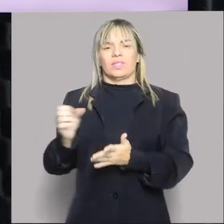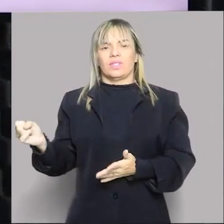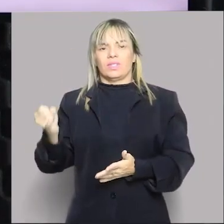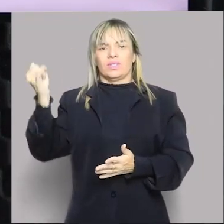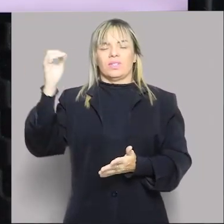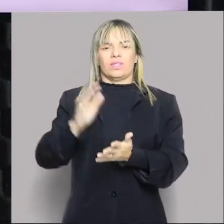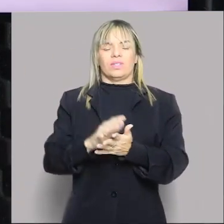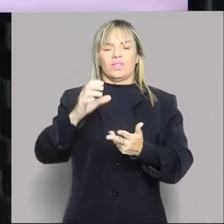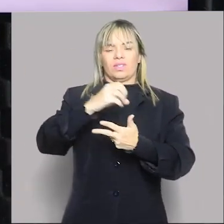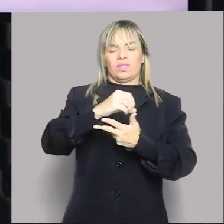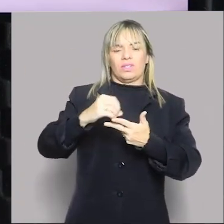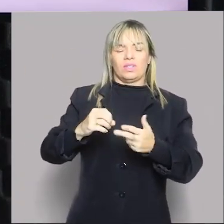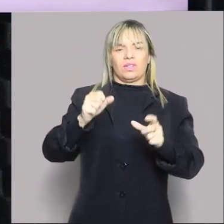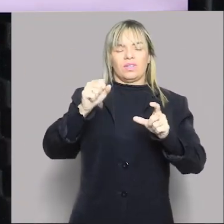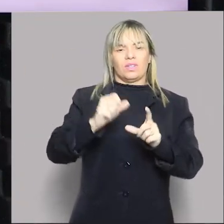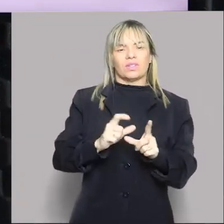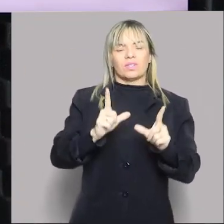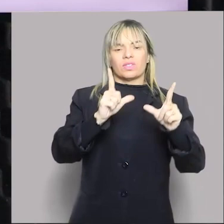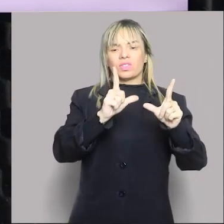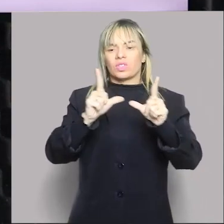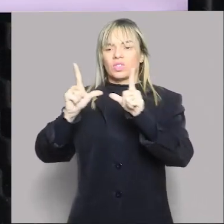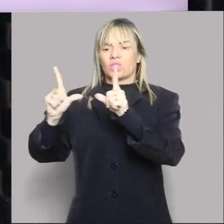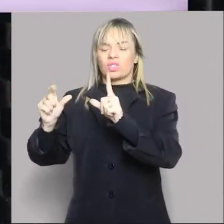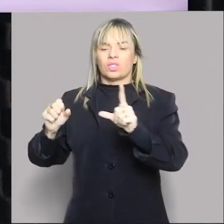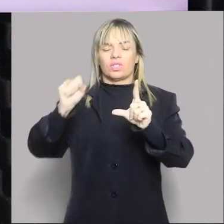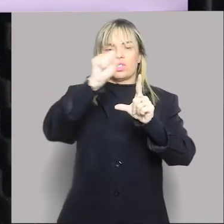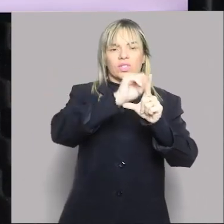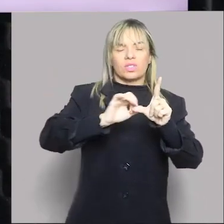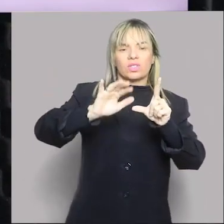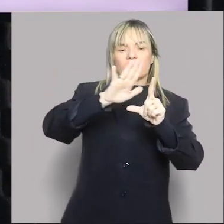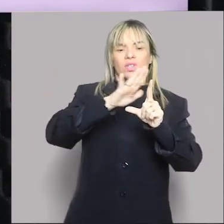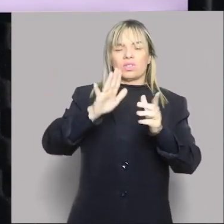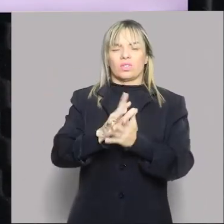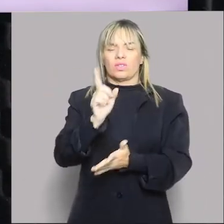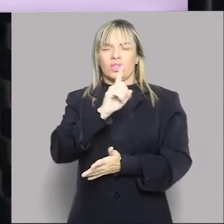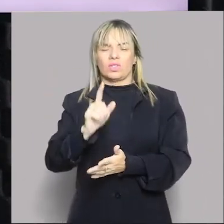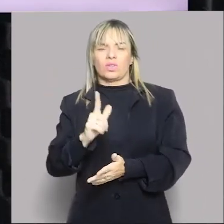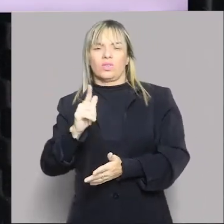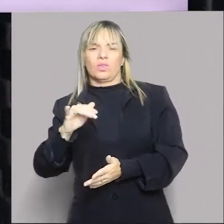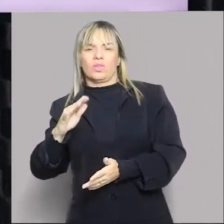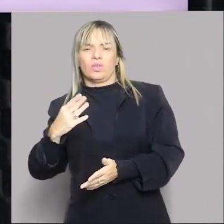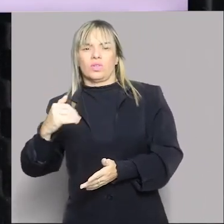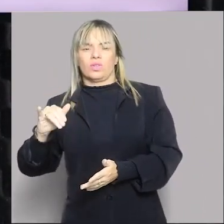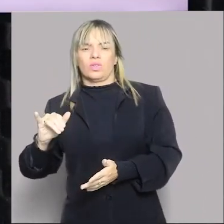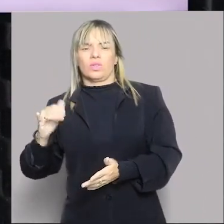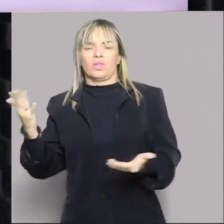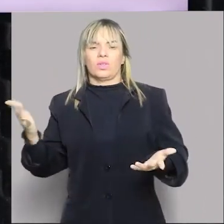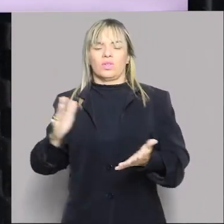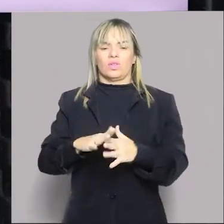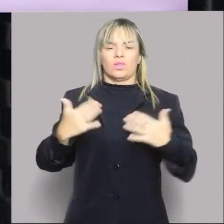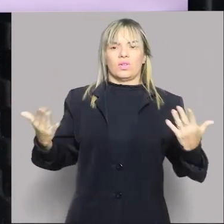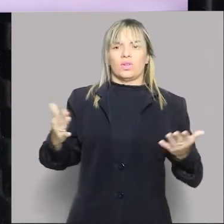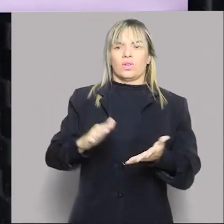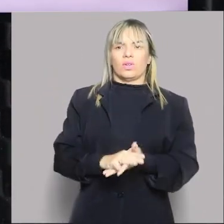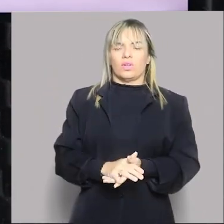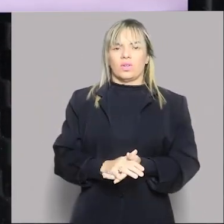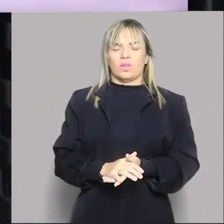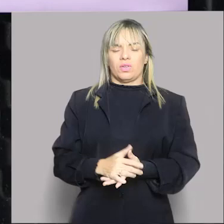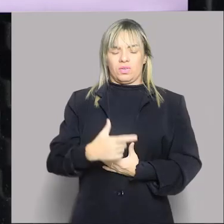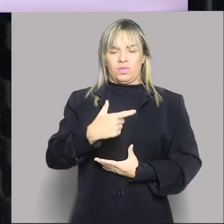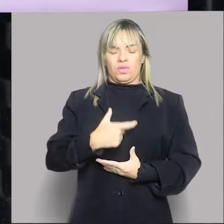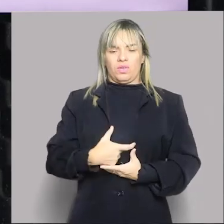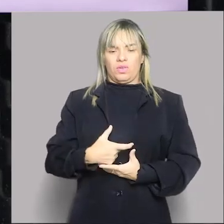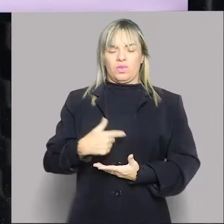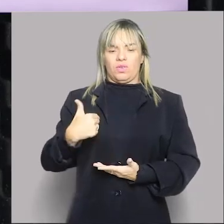todo tempo, tira, charge, entre outras coisas. Não é só aquele gibi, não. E outra, não sei se alguém prestou atenção, eu não vim com essa roupa, essa camisa do